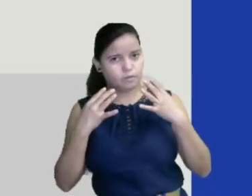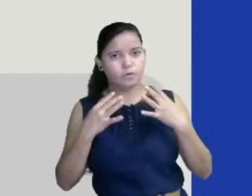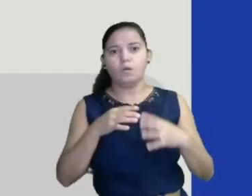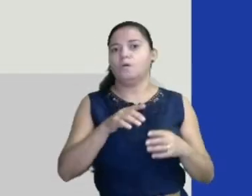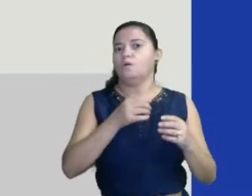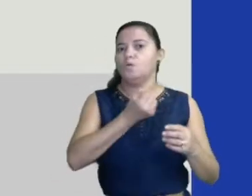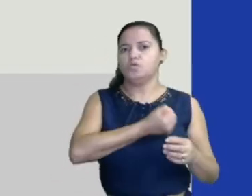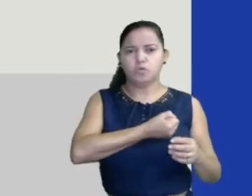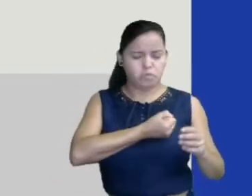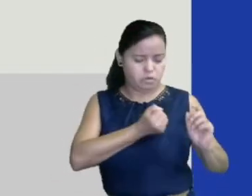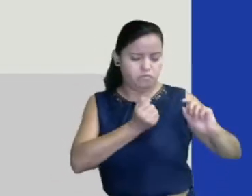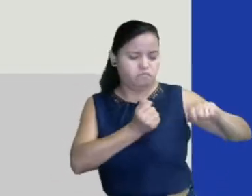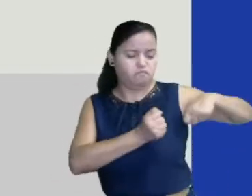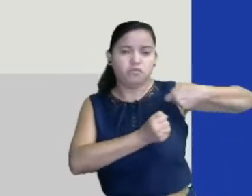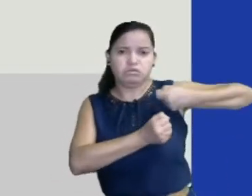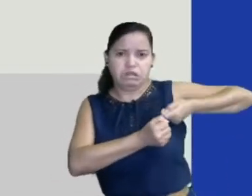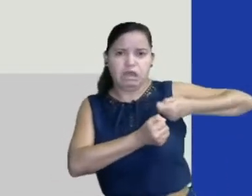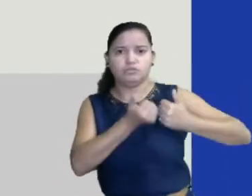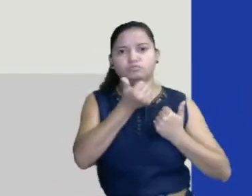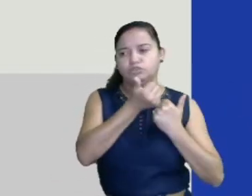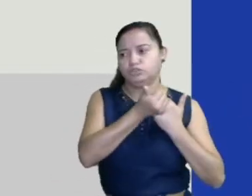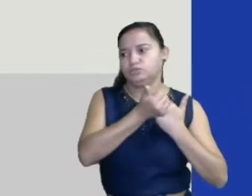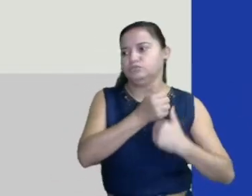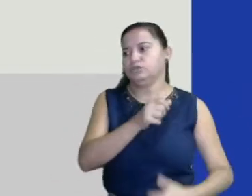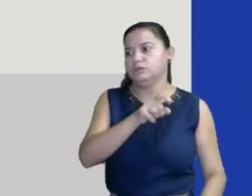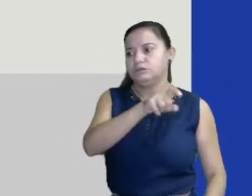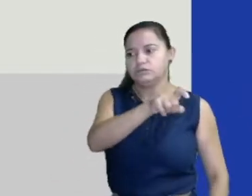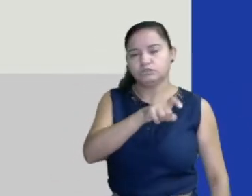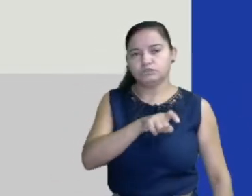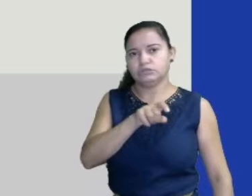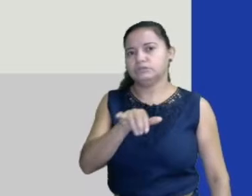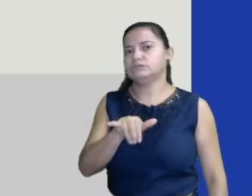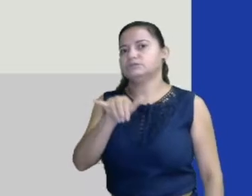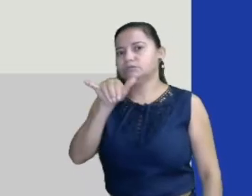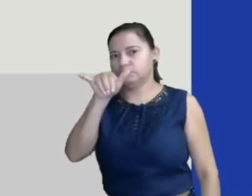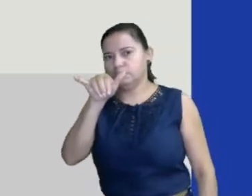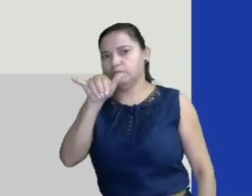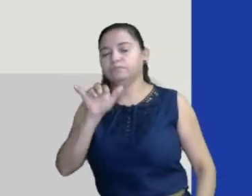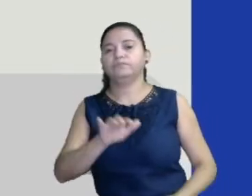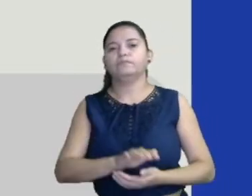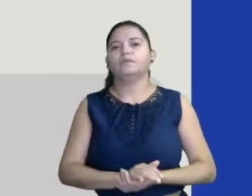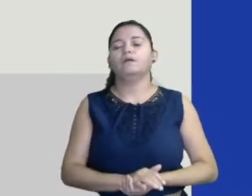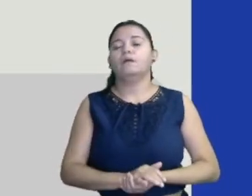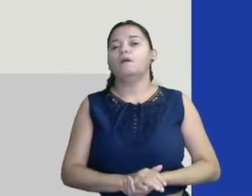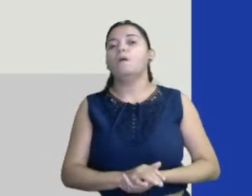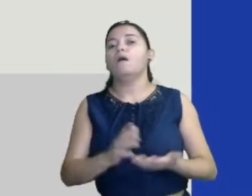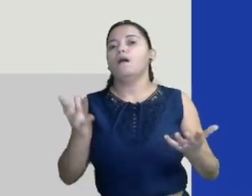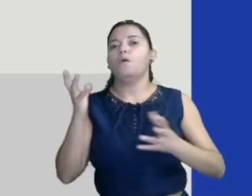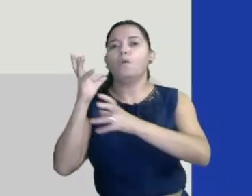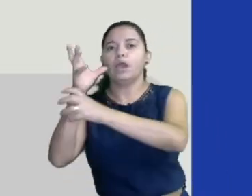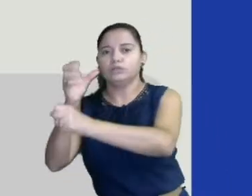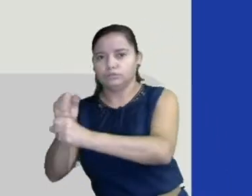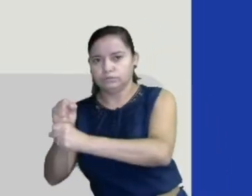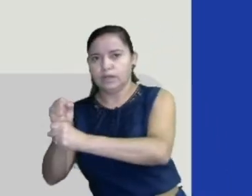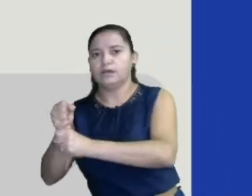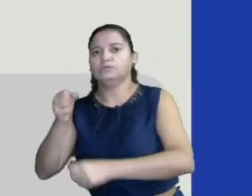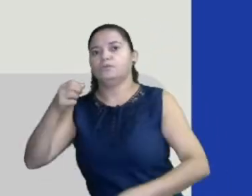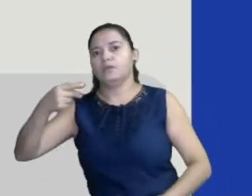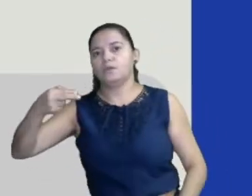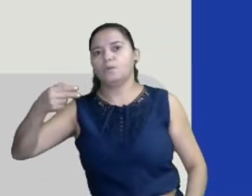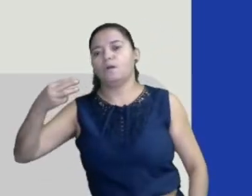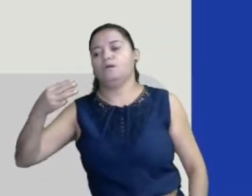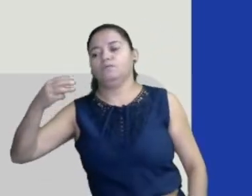dois números de x e y que eu não sei qual solo então de acordo com enunciado o produto de x e y = 30